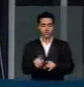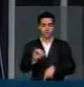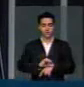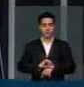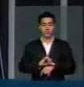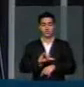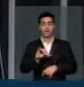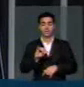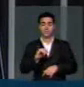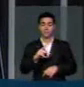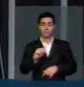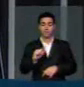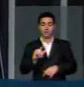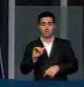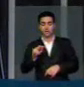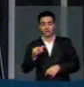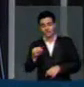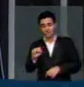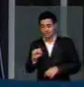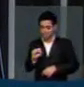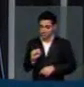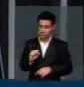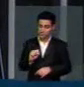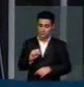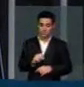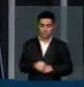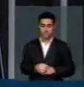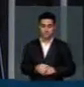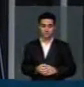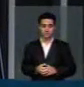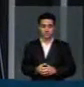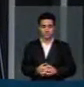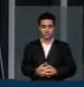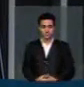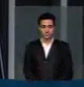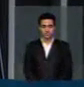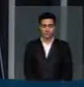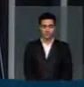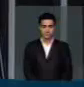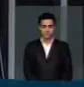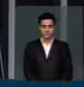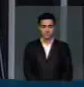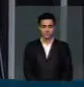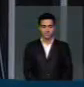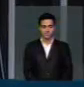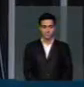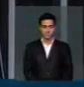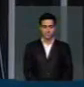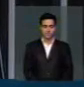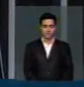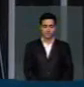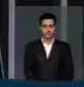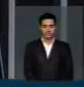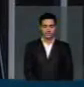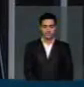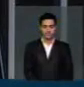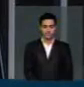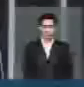Palmeira das Missões. No dia 4 de julho, estive em Santo Antônio das Missões para a entrega de uma emenda.